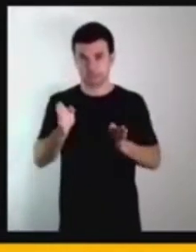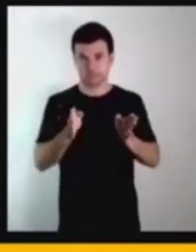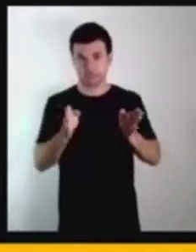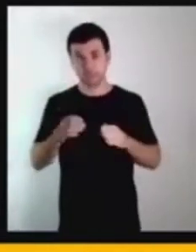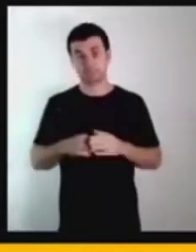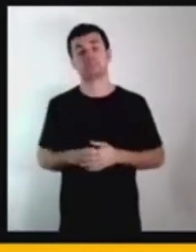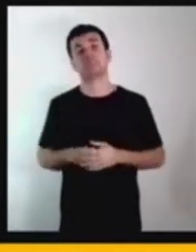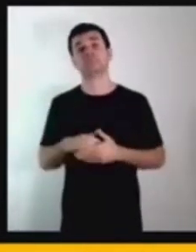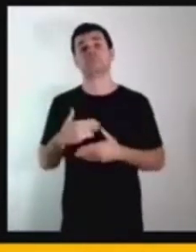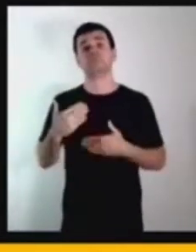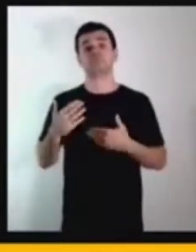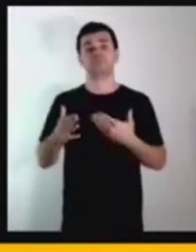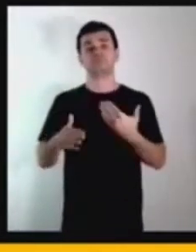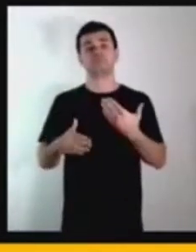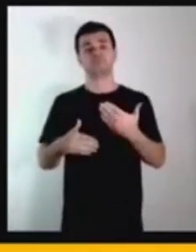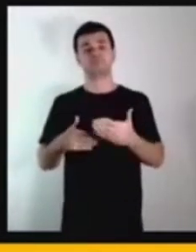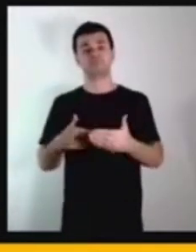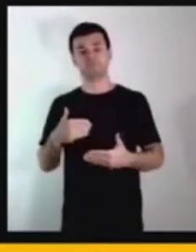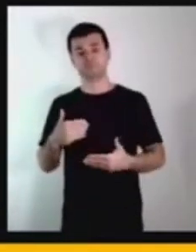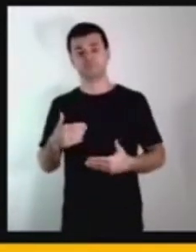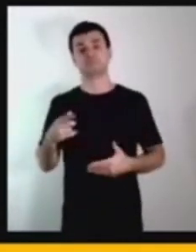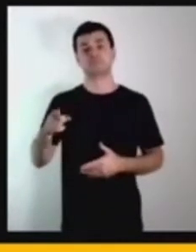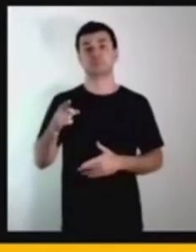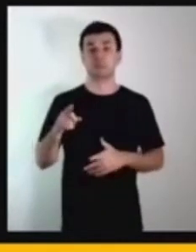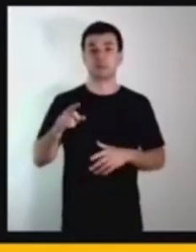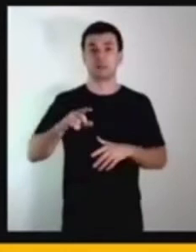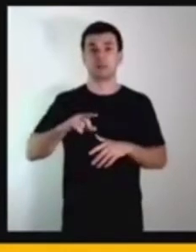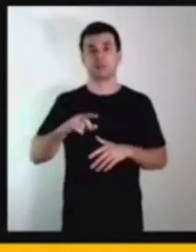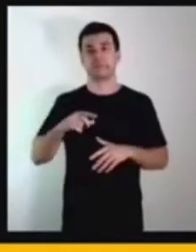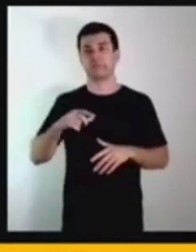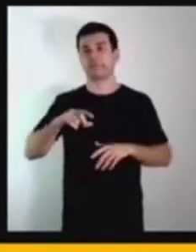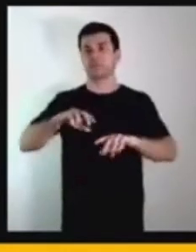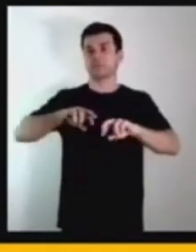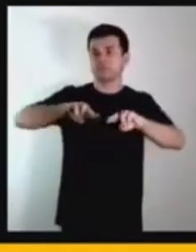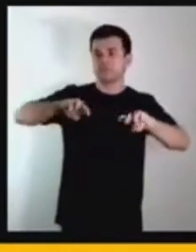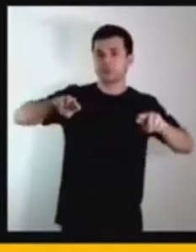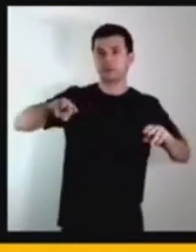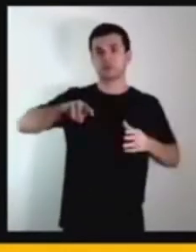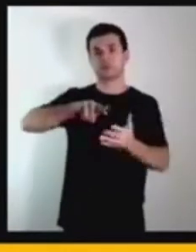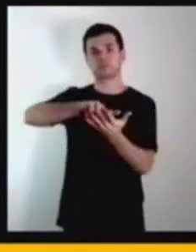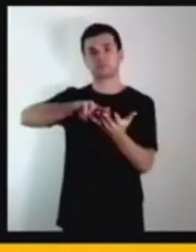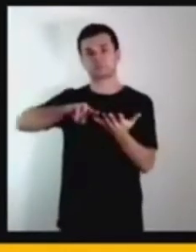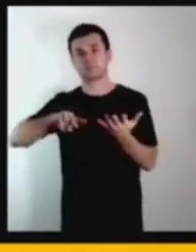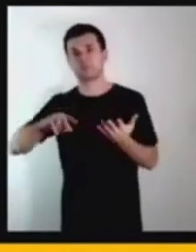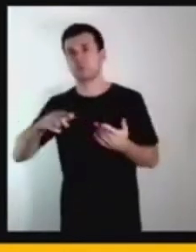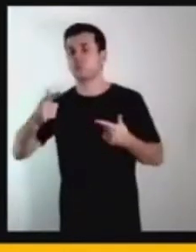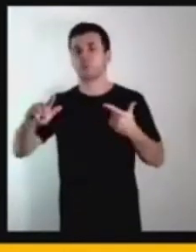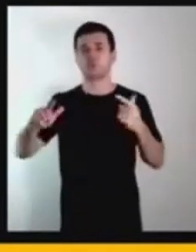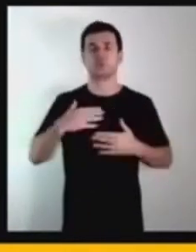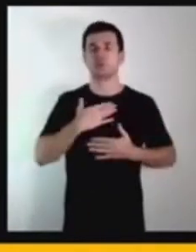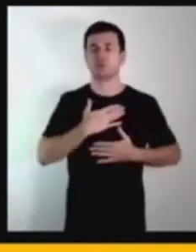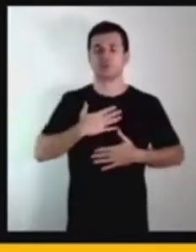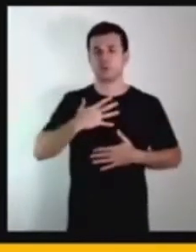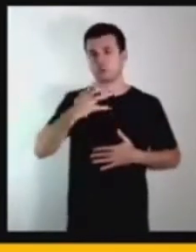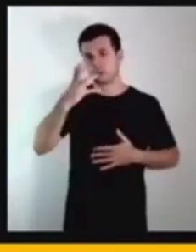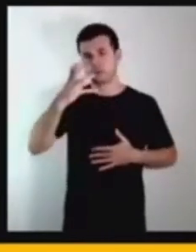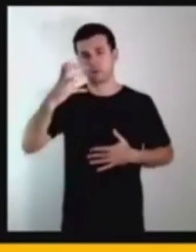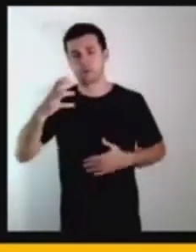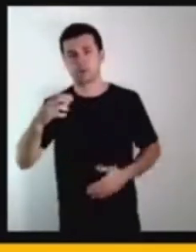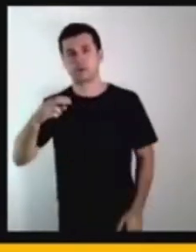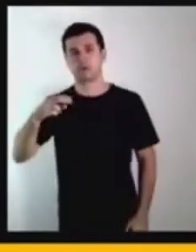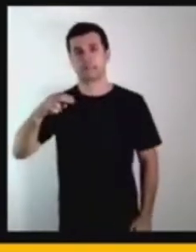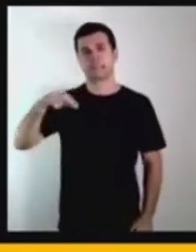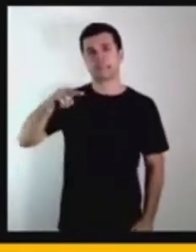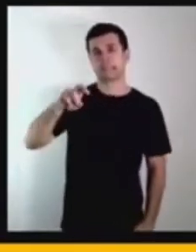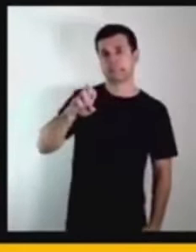partir disso, eu reuni a pluralidade de identidades, referências, de paixões que eu tenho, que são do mundo nerd, de ser